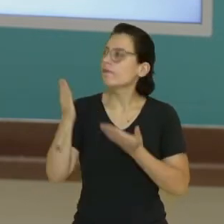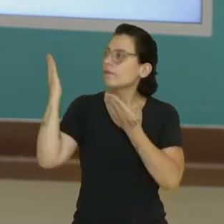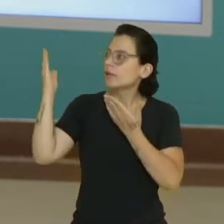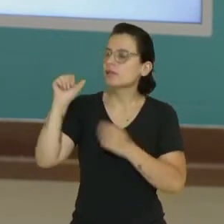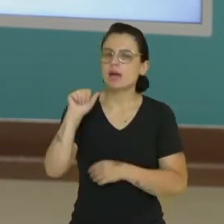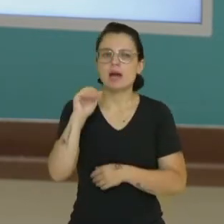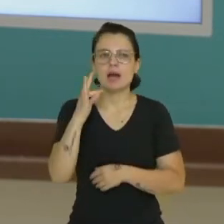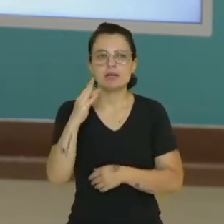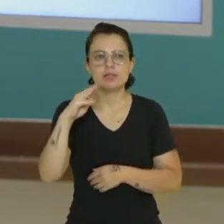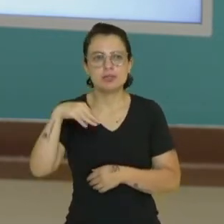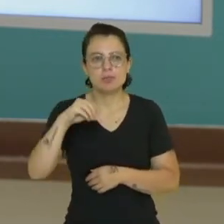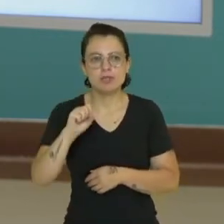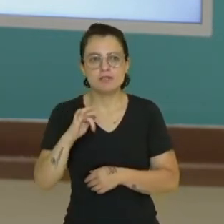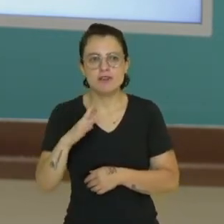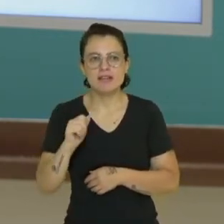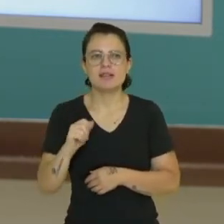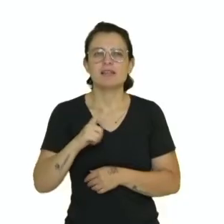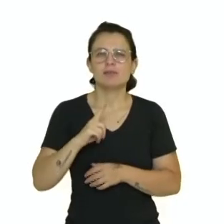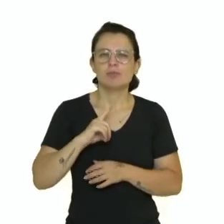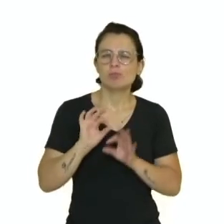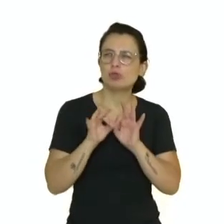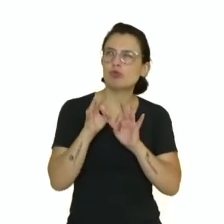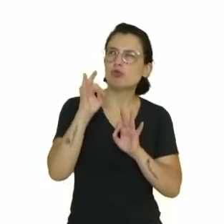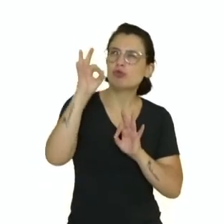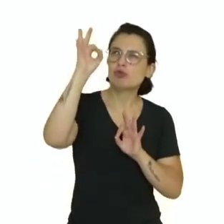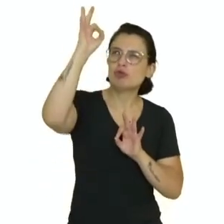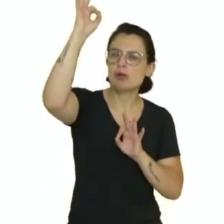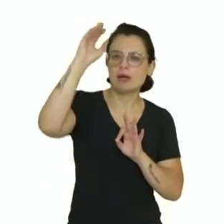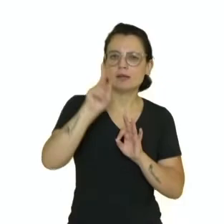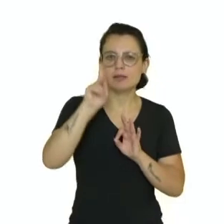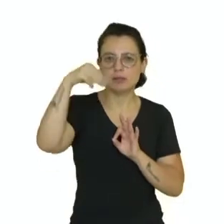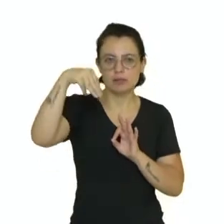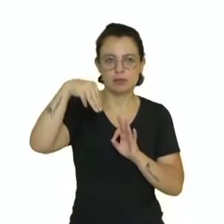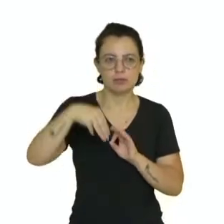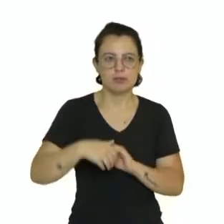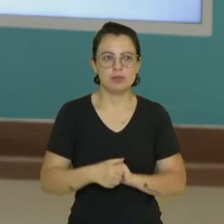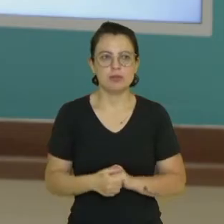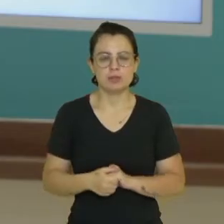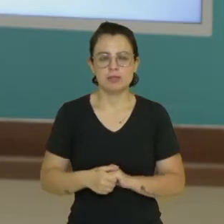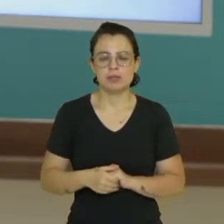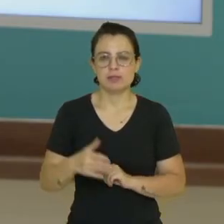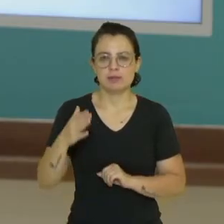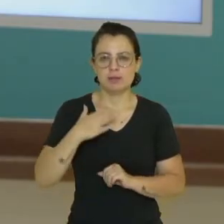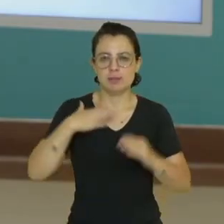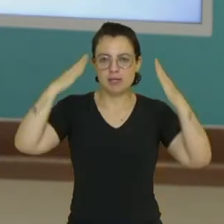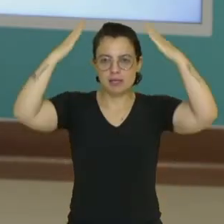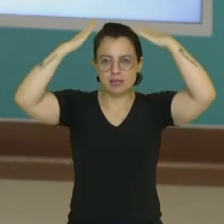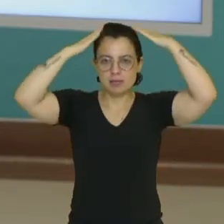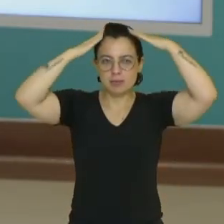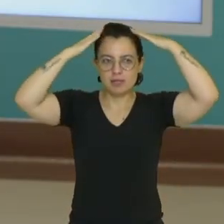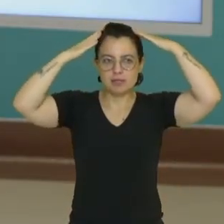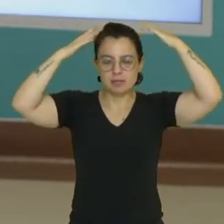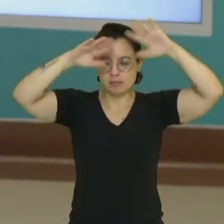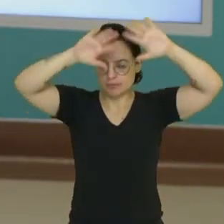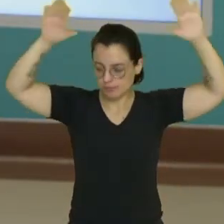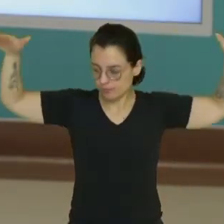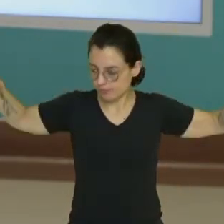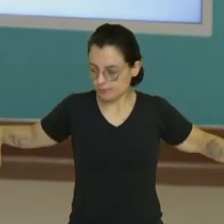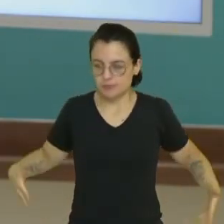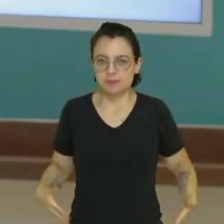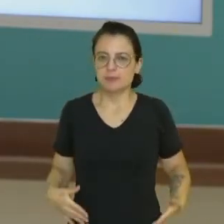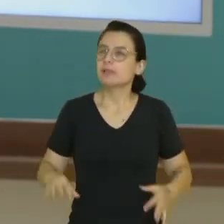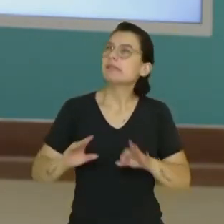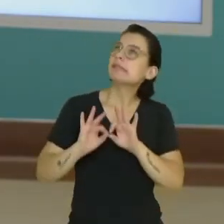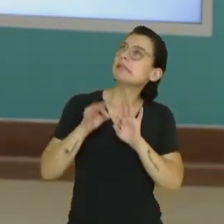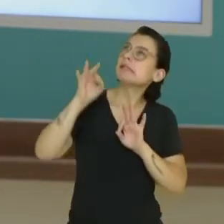estende por muitos quilômetros acima da superfície terrestre. Então aqui da minha cabeça ao meu redor, vários quilômetros